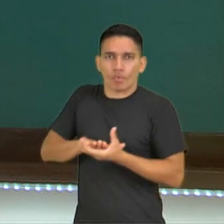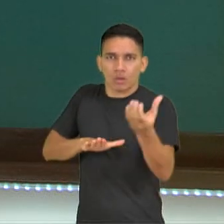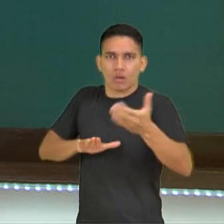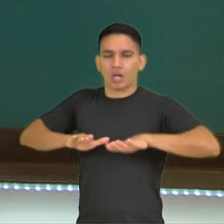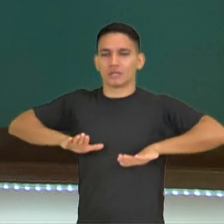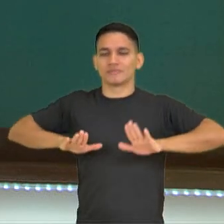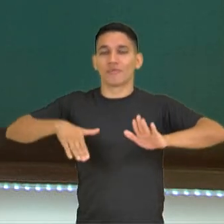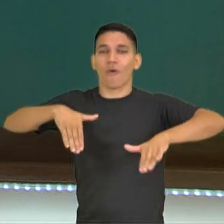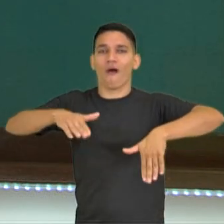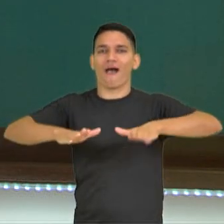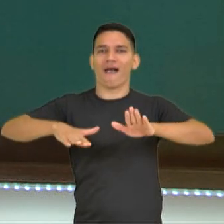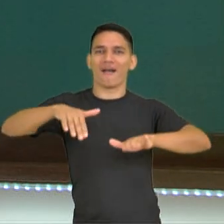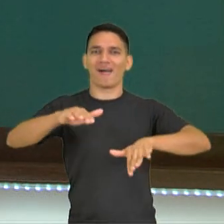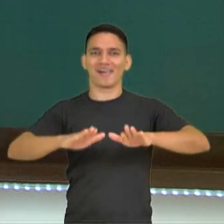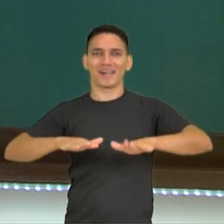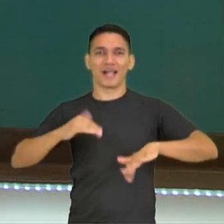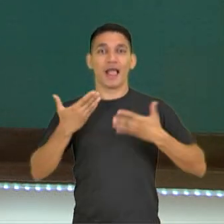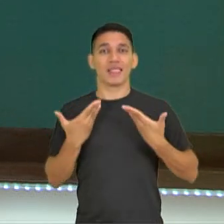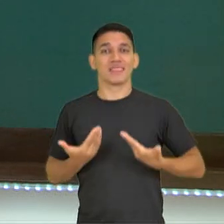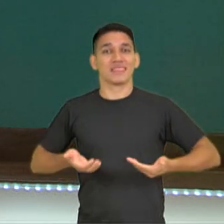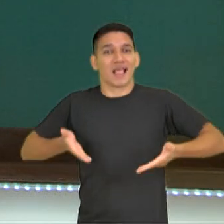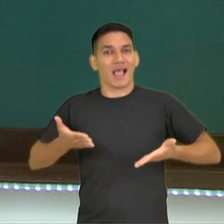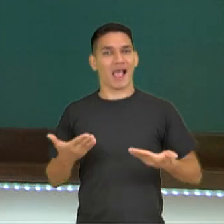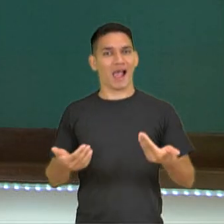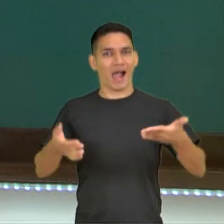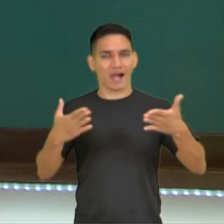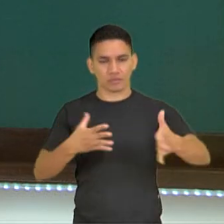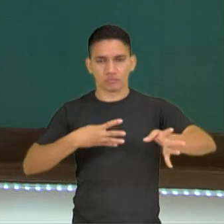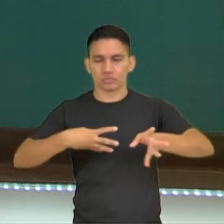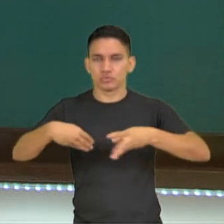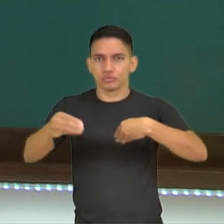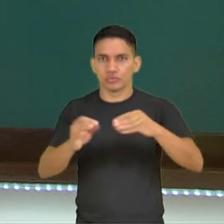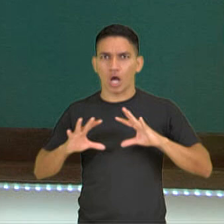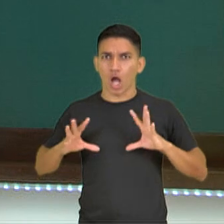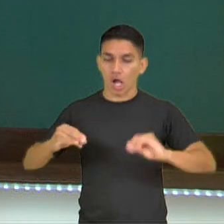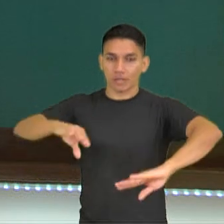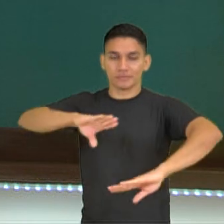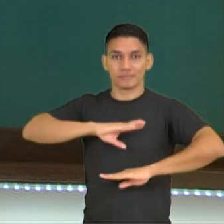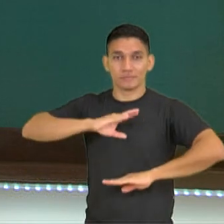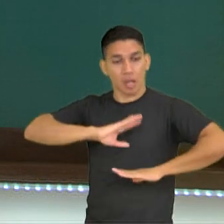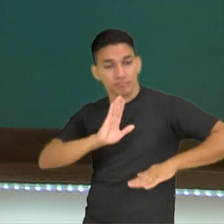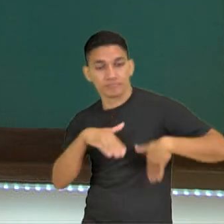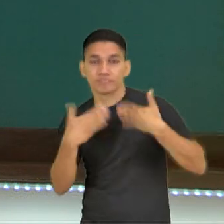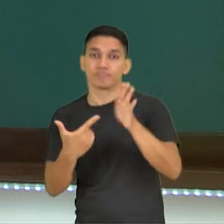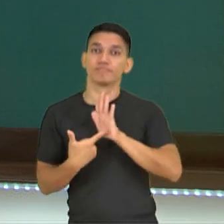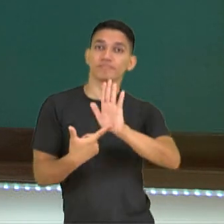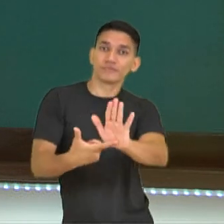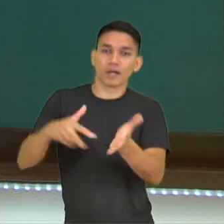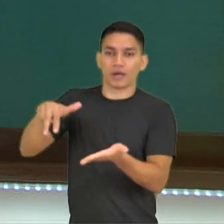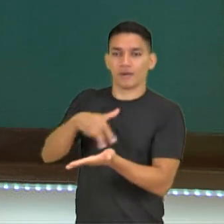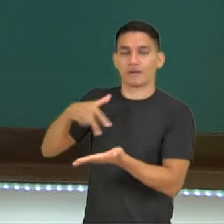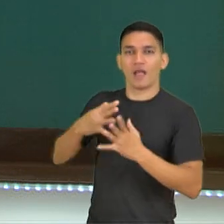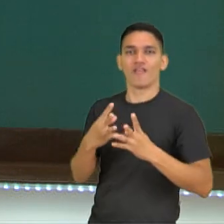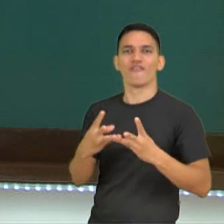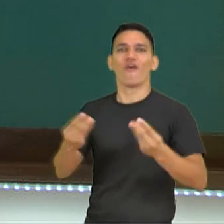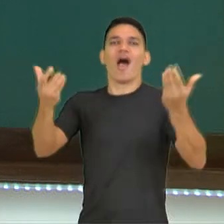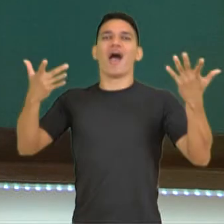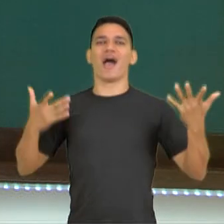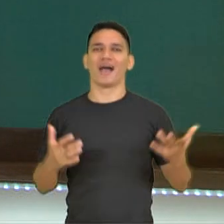o movimento fluido e que traz toda essa situação de evolução e fluidez da